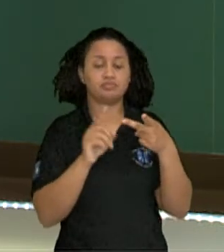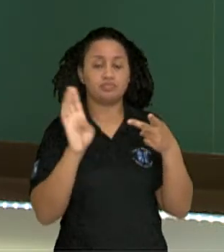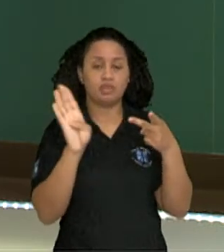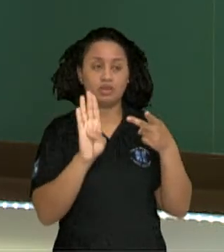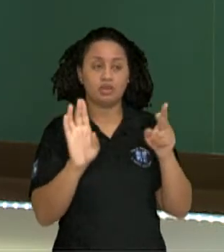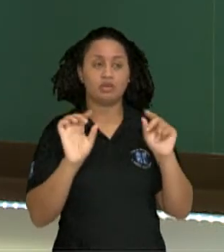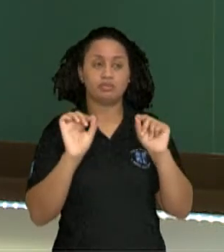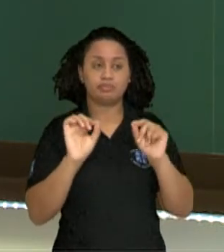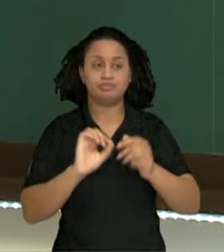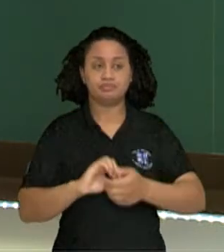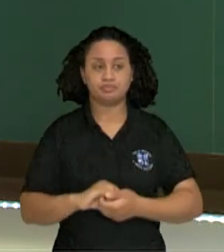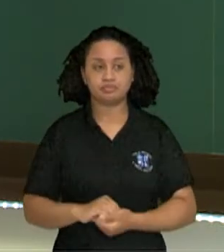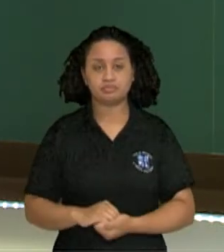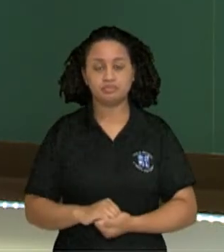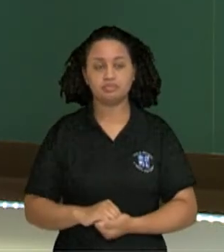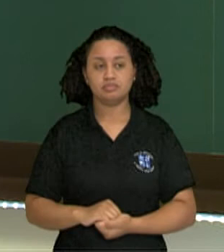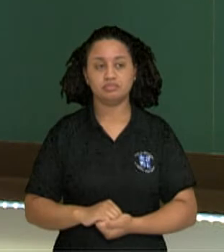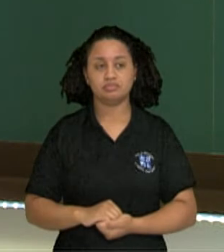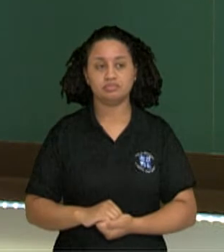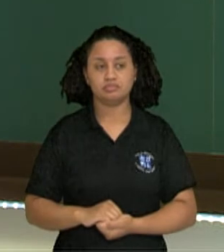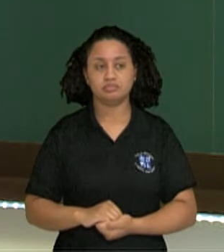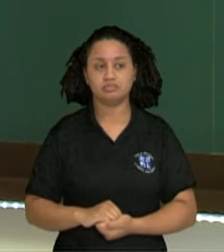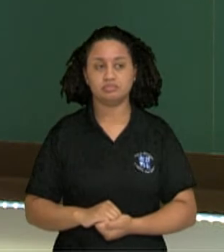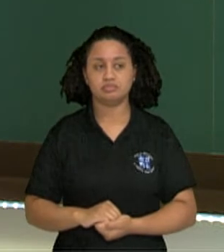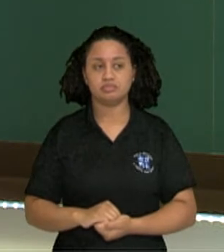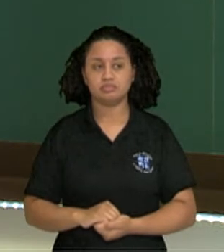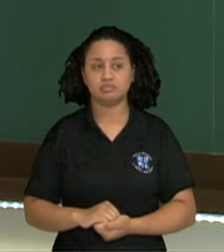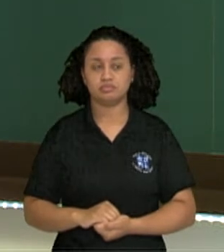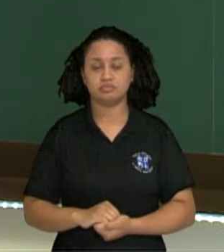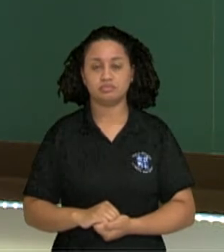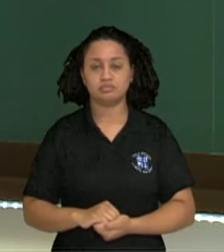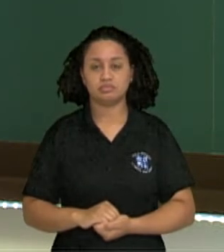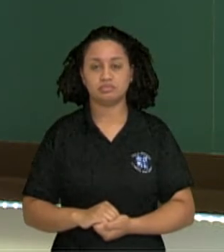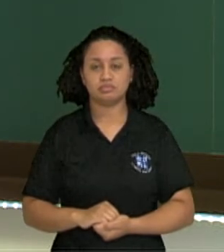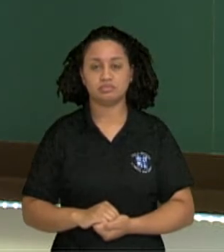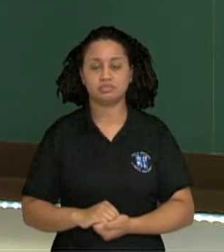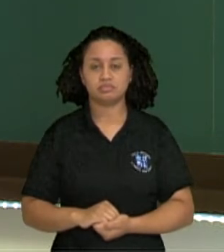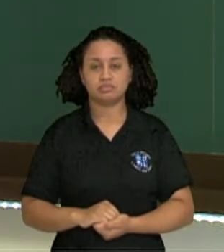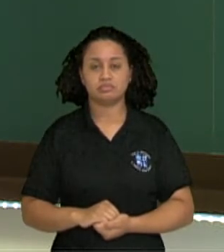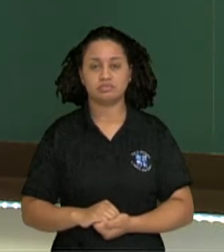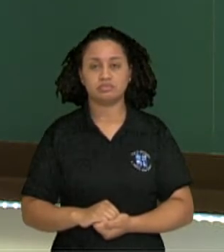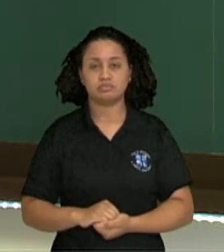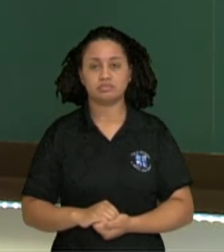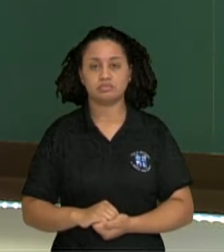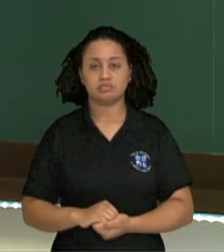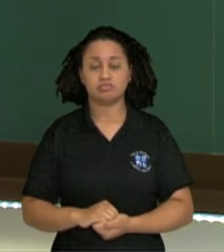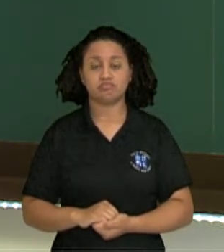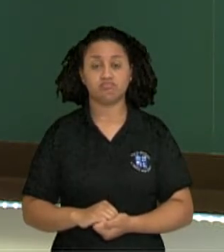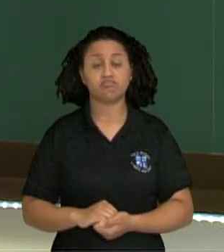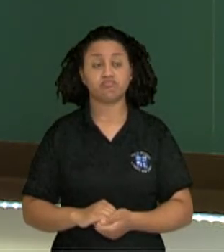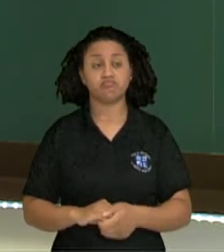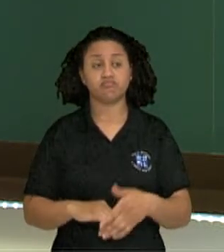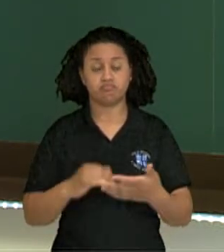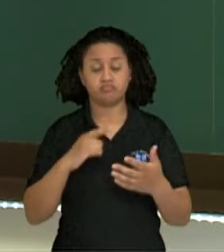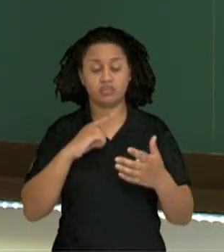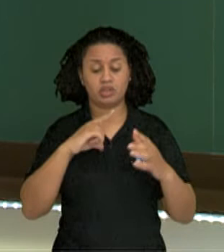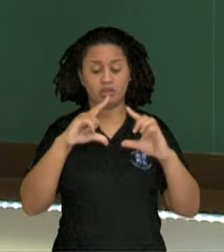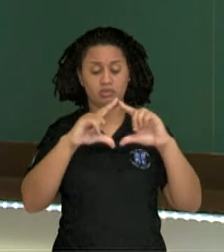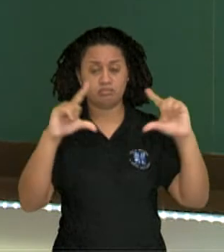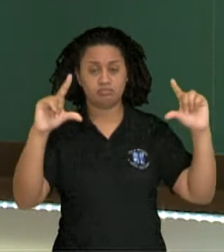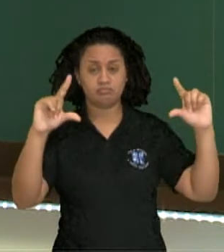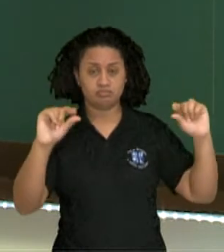de acordo com estes versos, qual é o melhor momento para empezar de novo? Ó, temos os versos